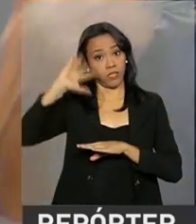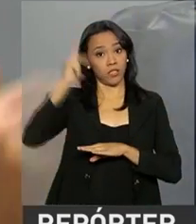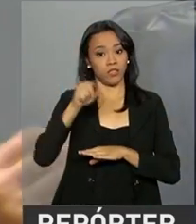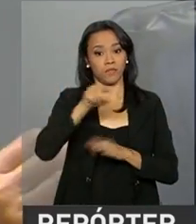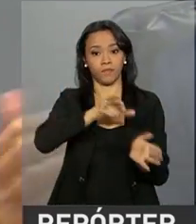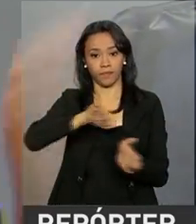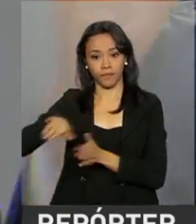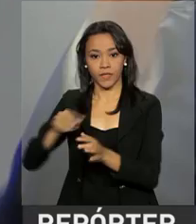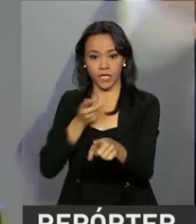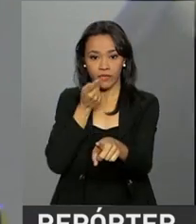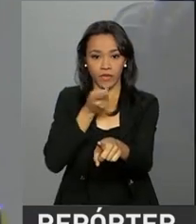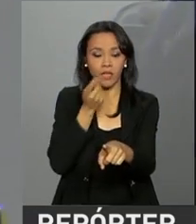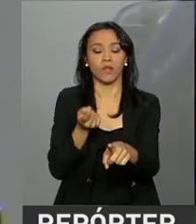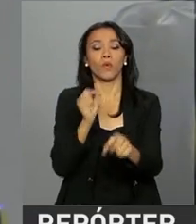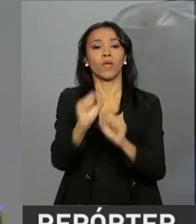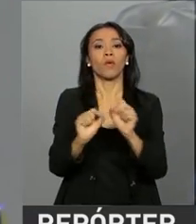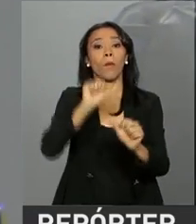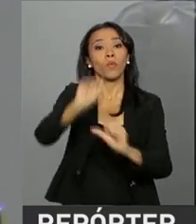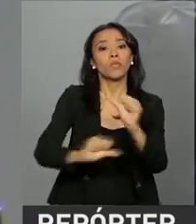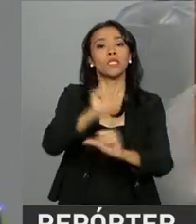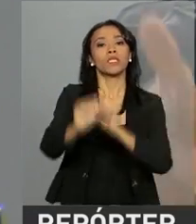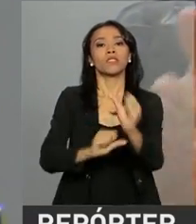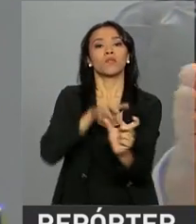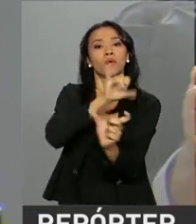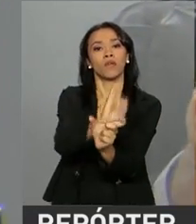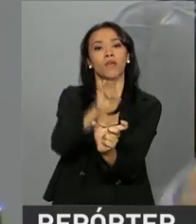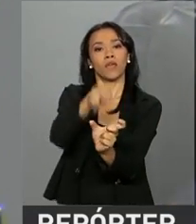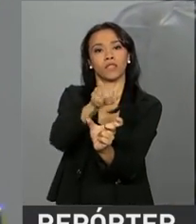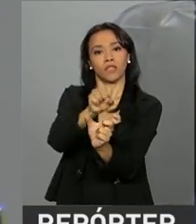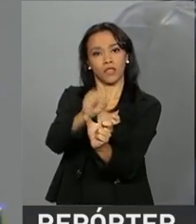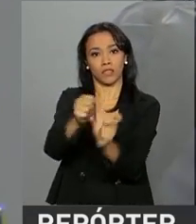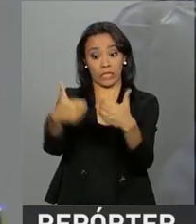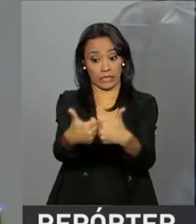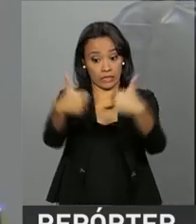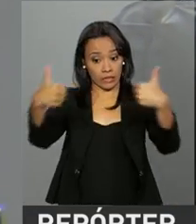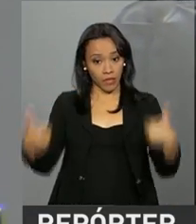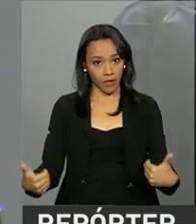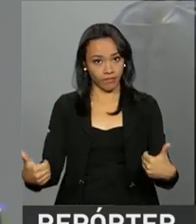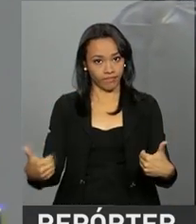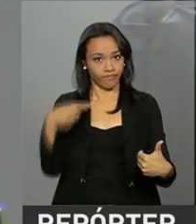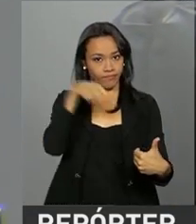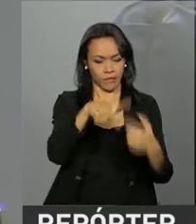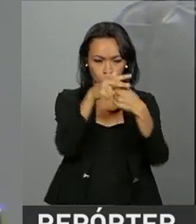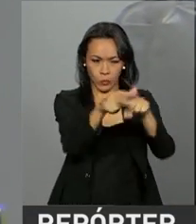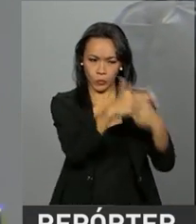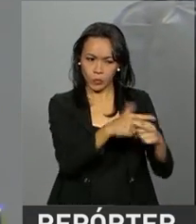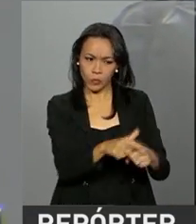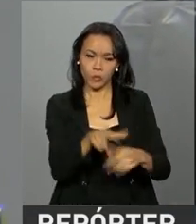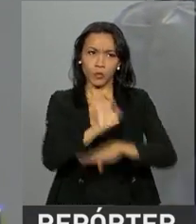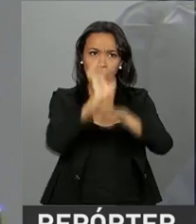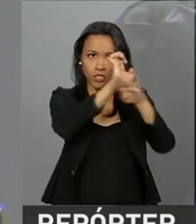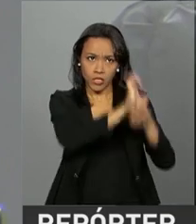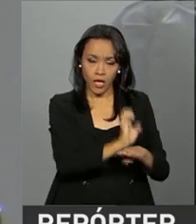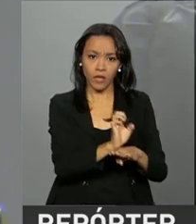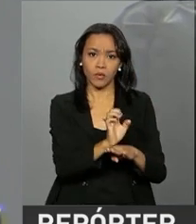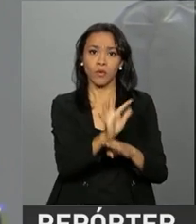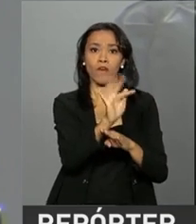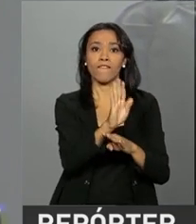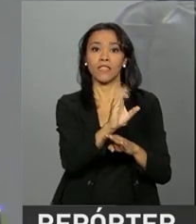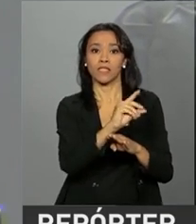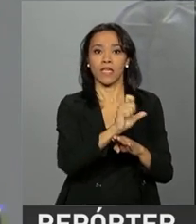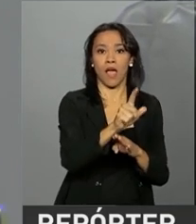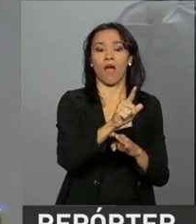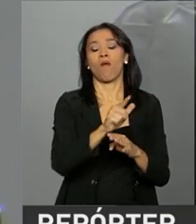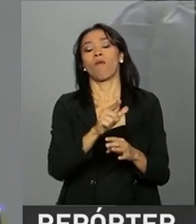na questão da reforma da Previdência no federal, é separar as duas coisas, isso é, ajuste fiscal dos estados integral, com as